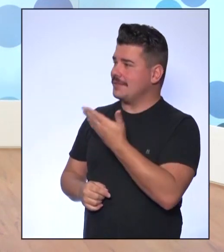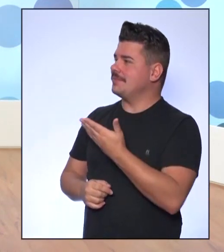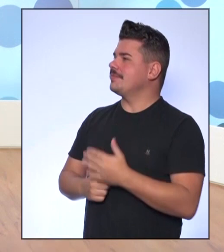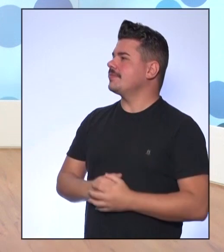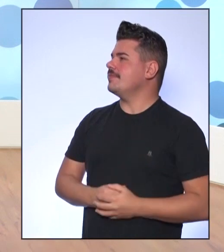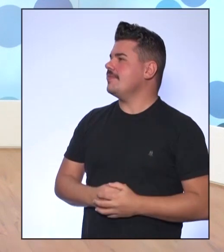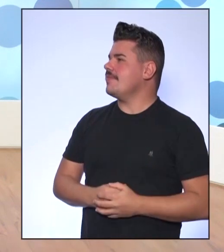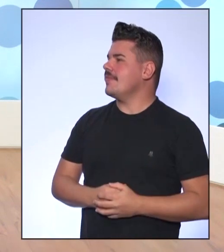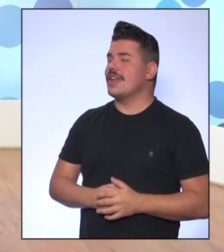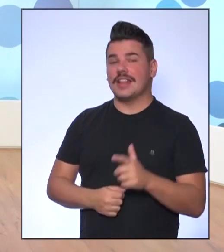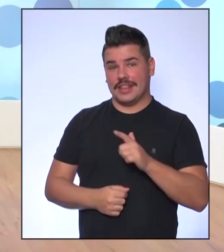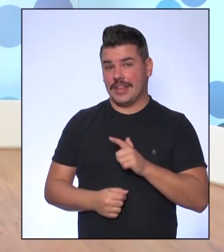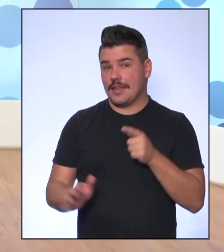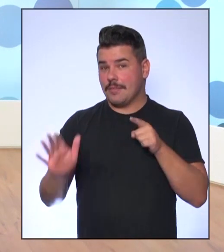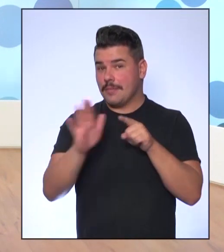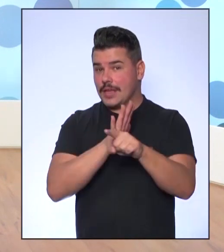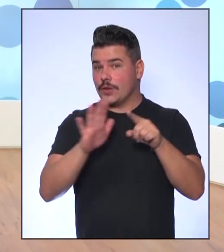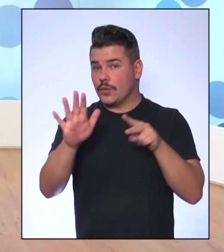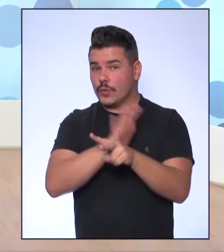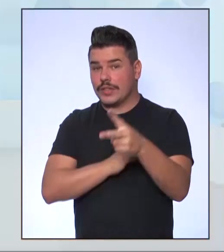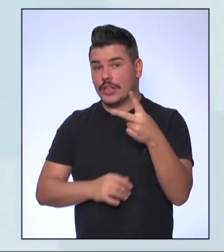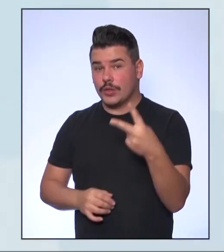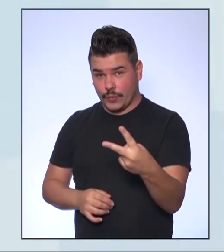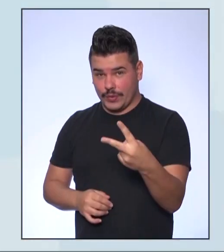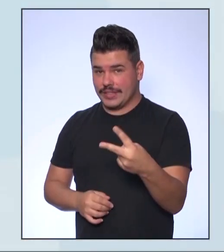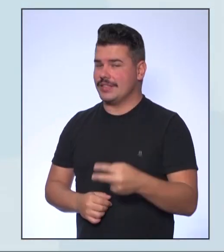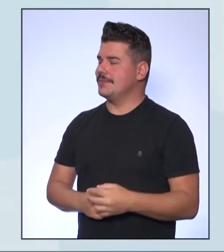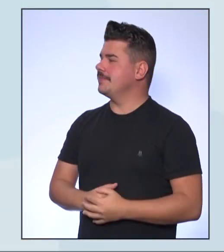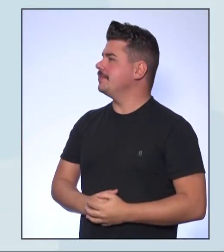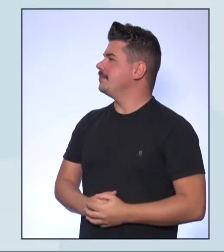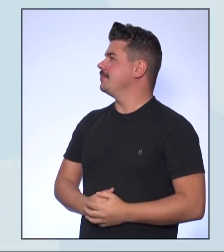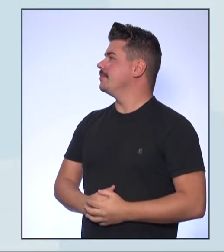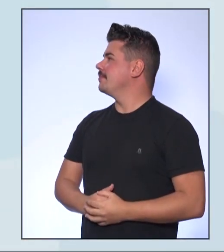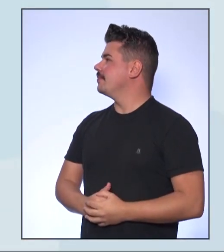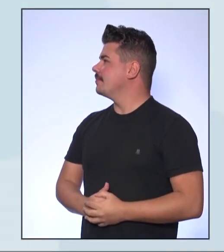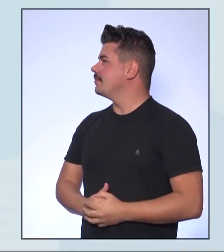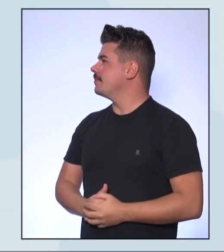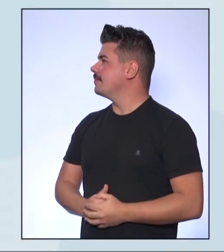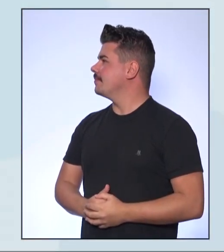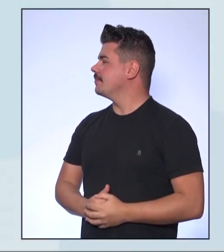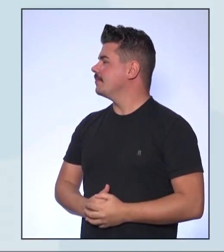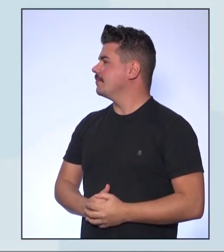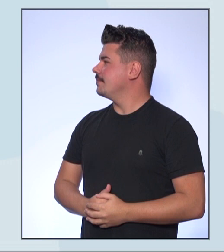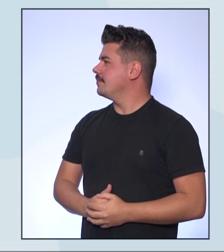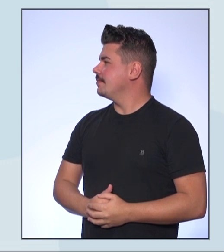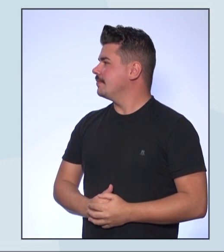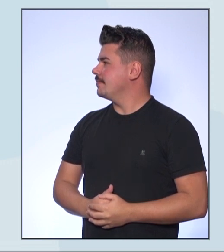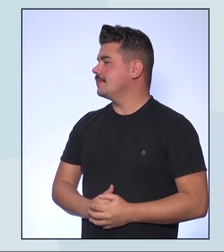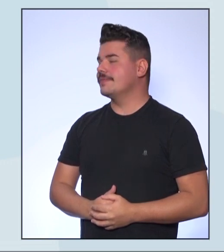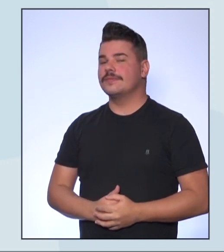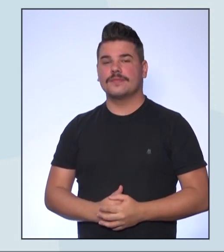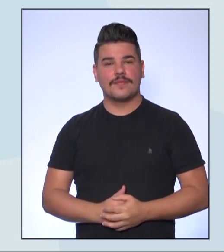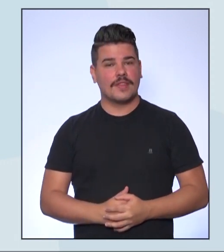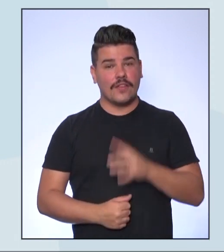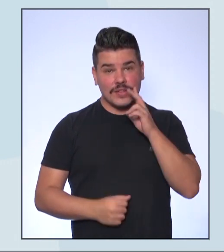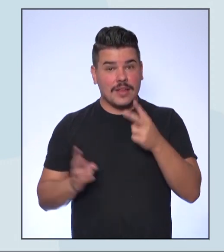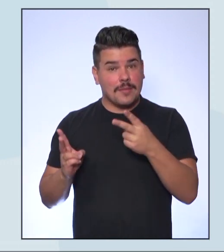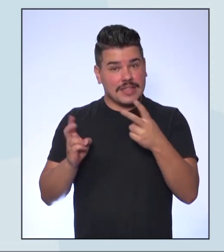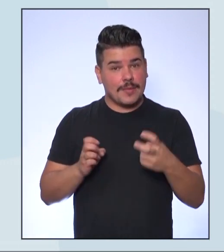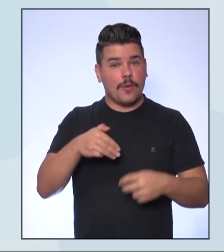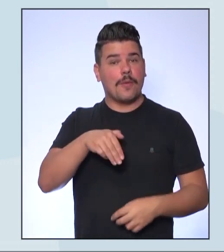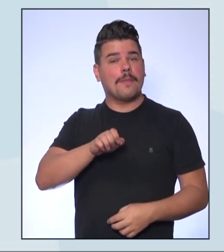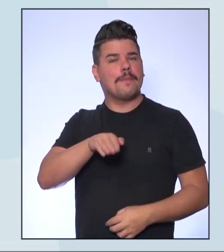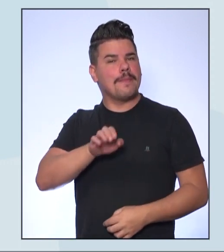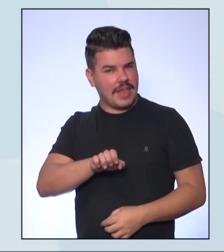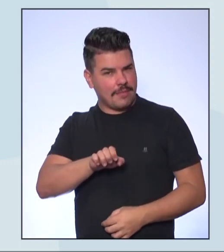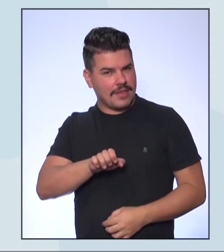duas perguntinhas para vocês refletirem também. Quando nós observamos, né, esse meme e observamos a